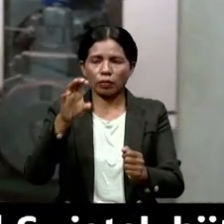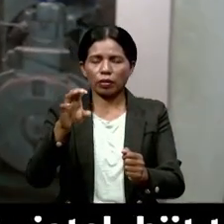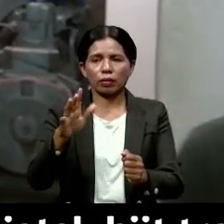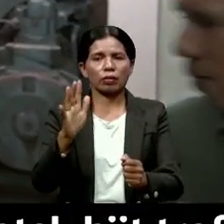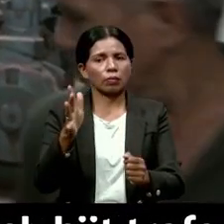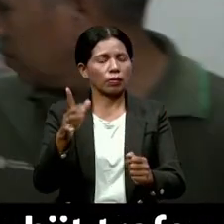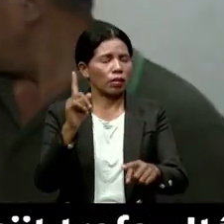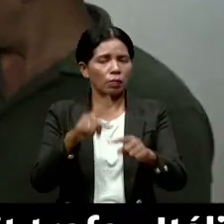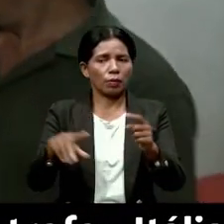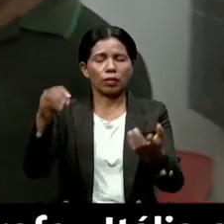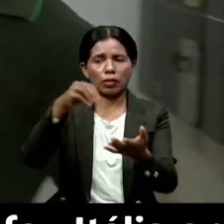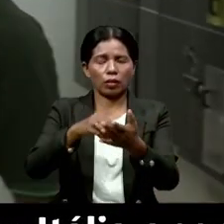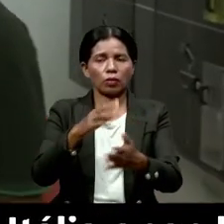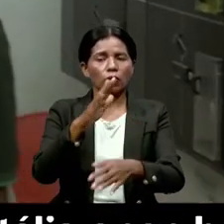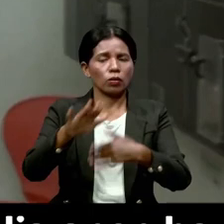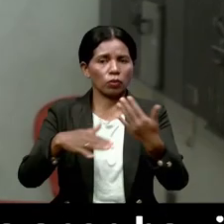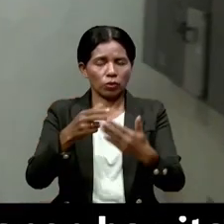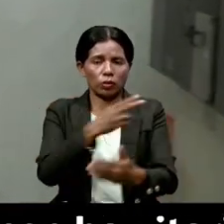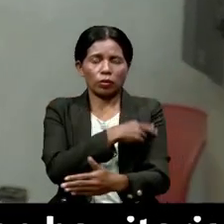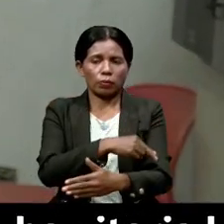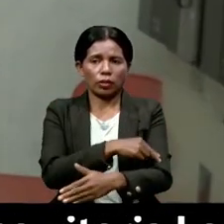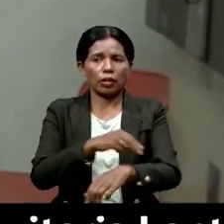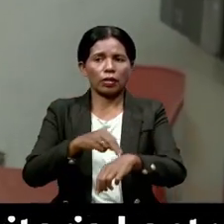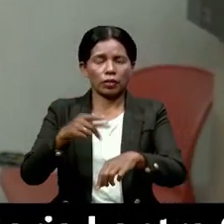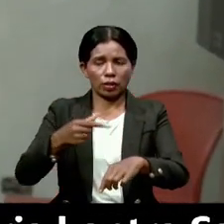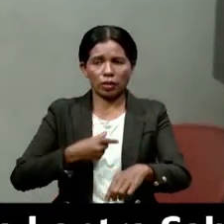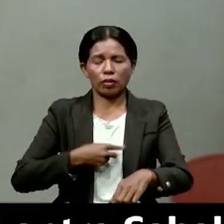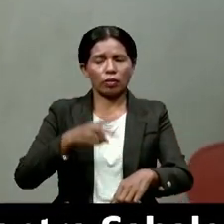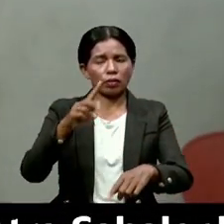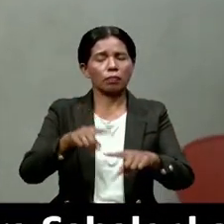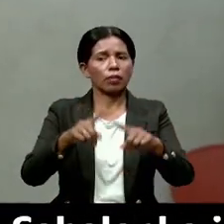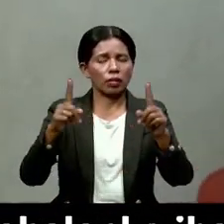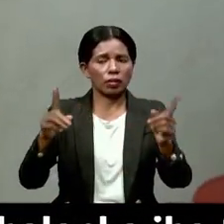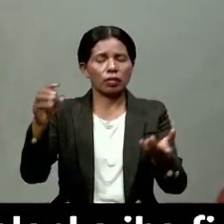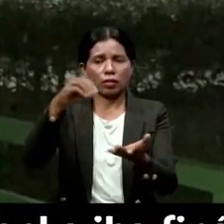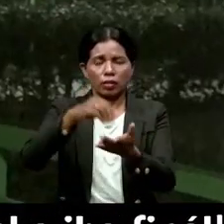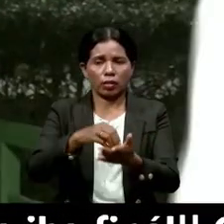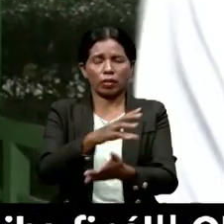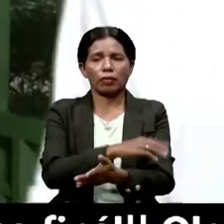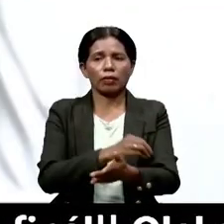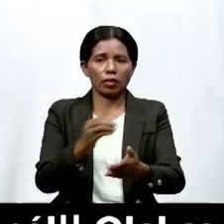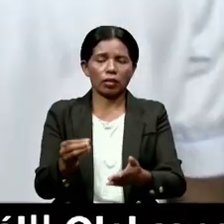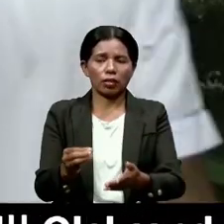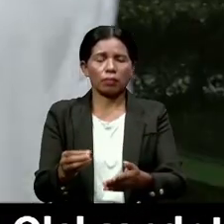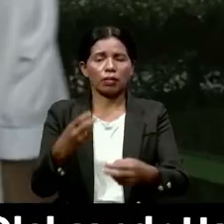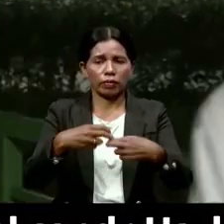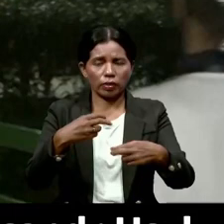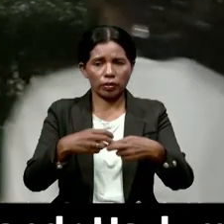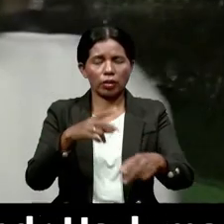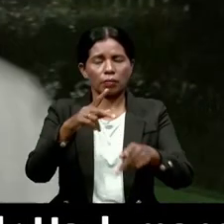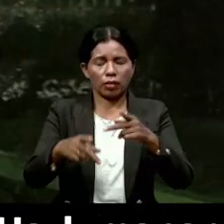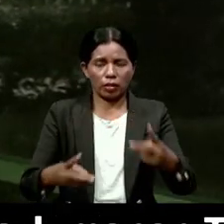ne labele cobre hotu sala e Hospital Nacional Guido Valadares. Mai be cobre de sala hirak ne be makrisku ba emanye